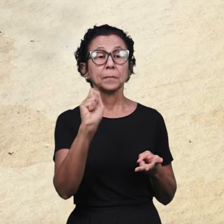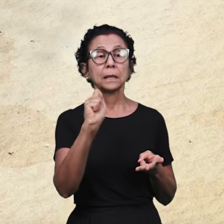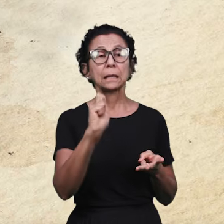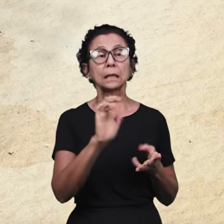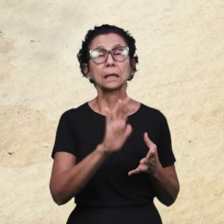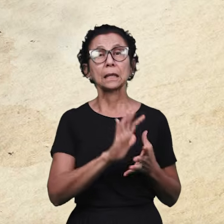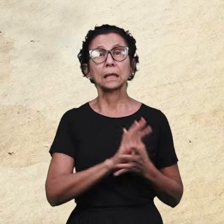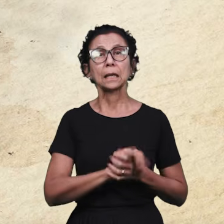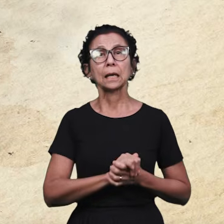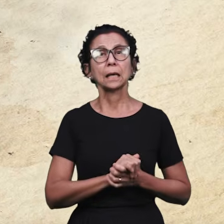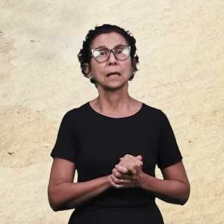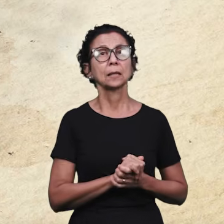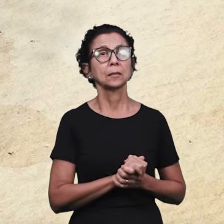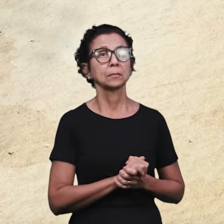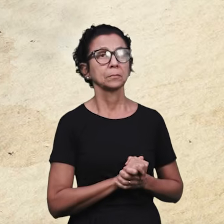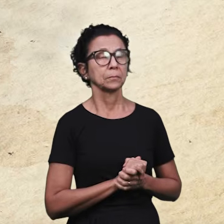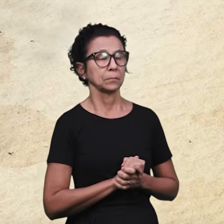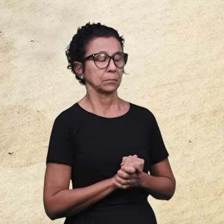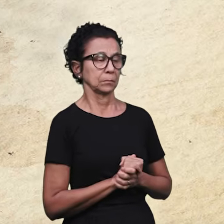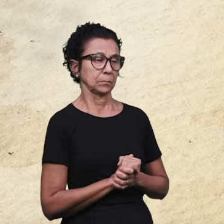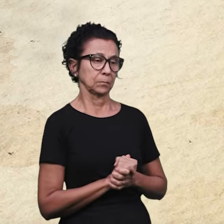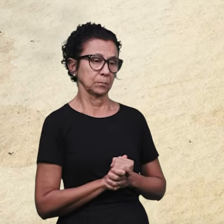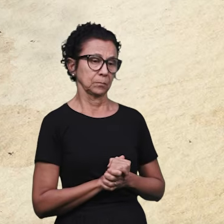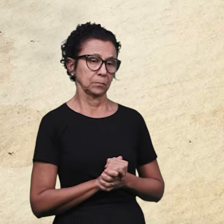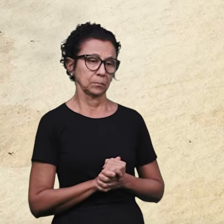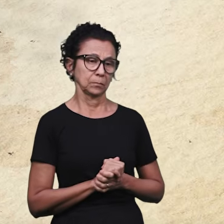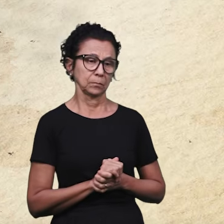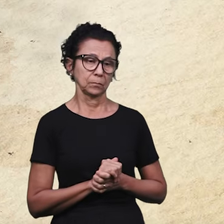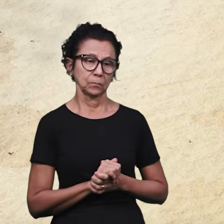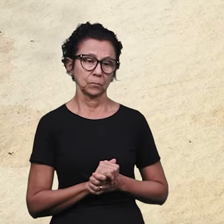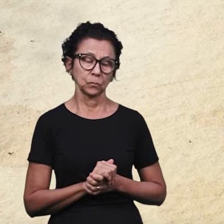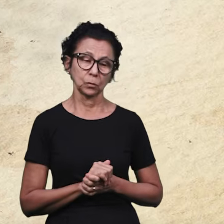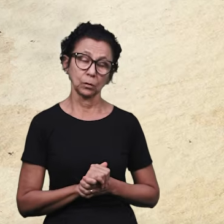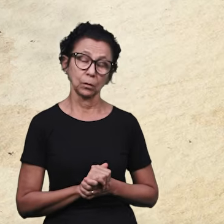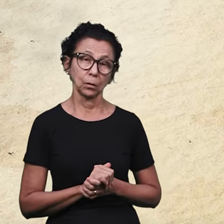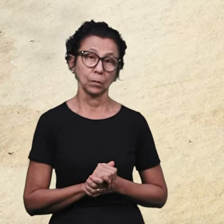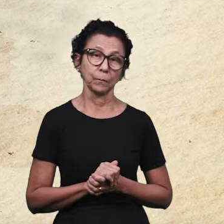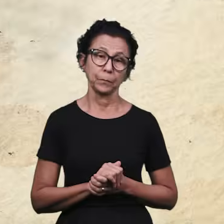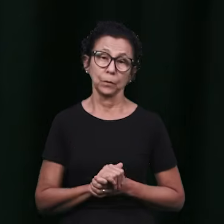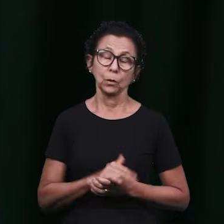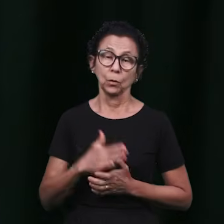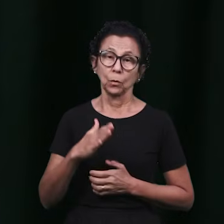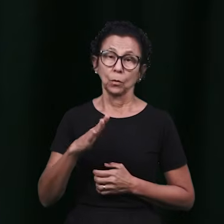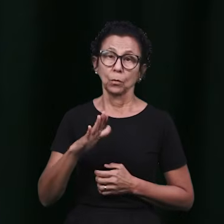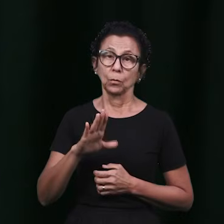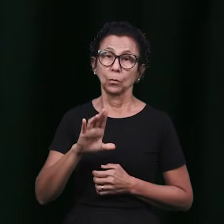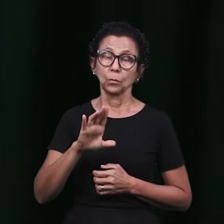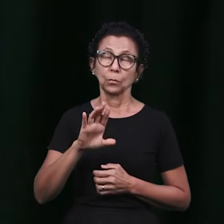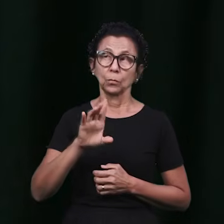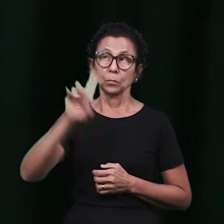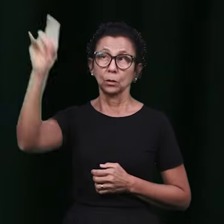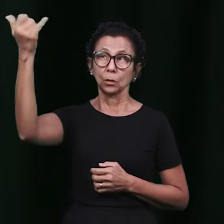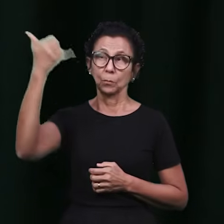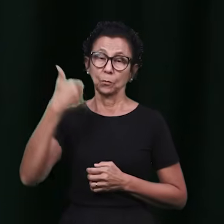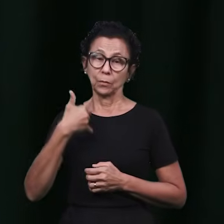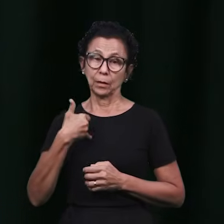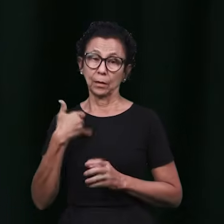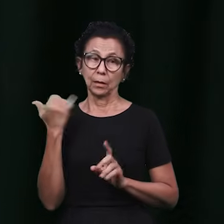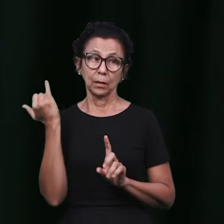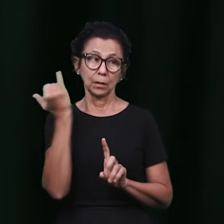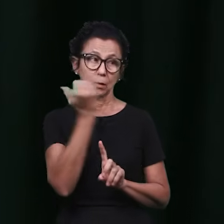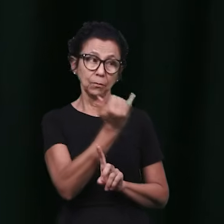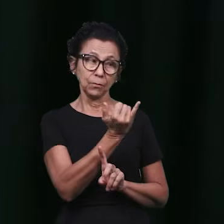Deus me disser, falarei". Então ele foi sincero: "O que o Senhor falar, eu vou falar". Aí o